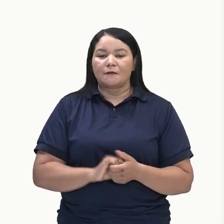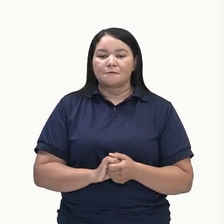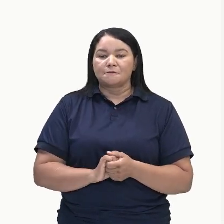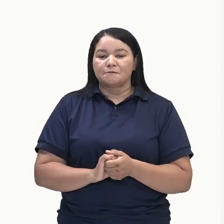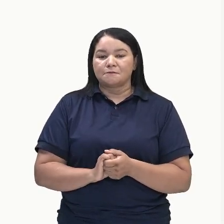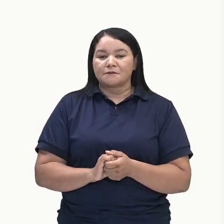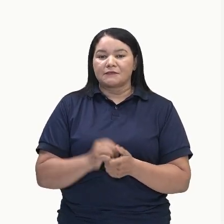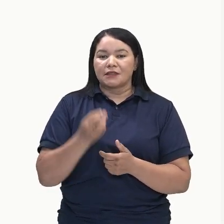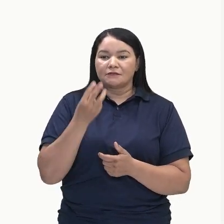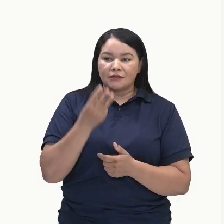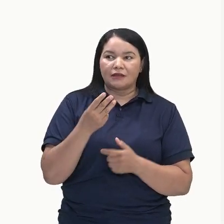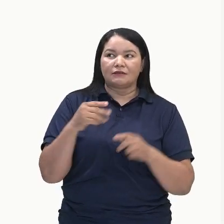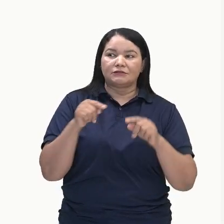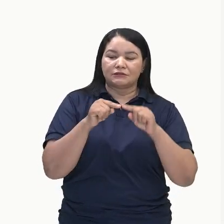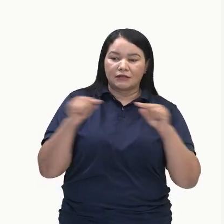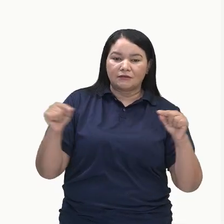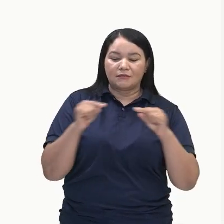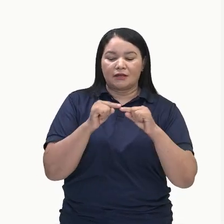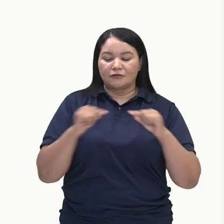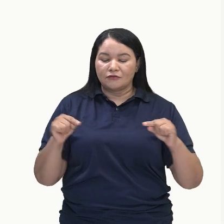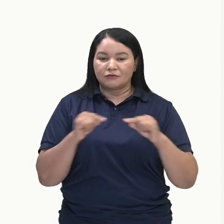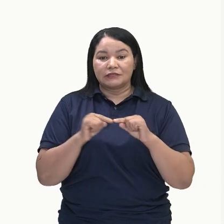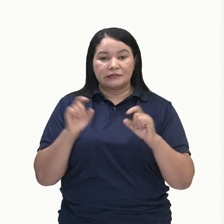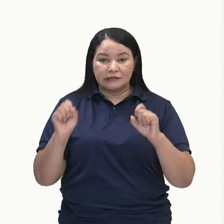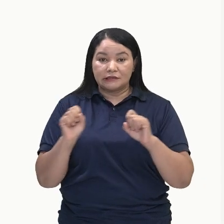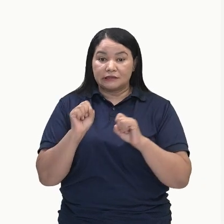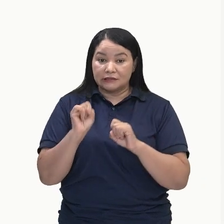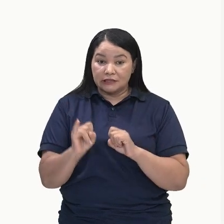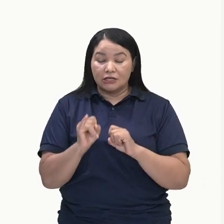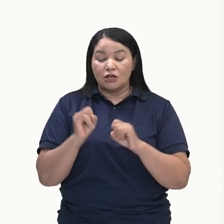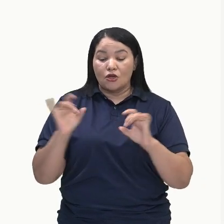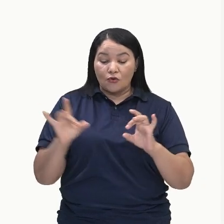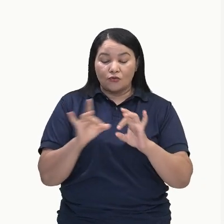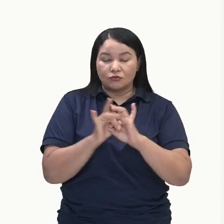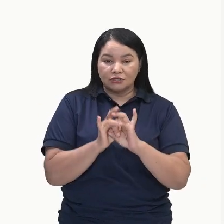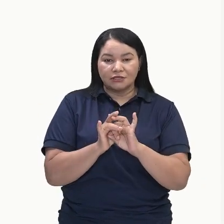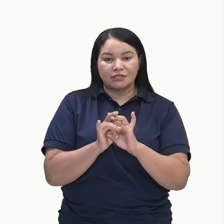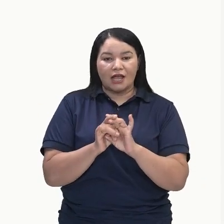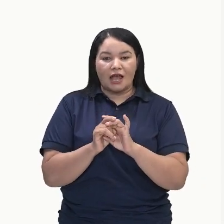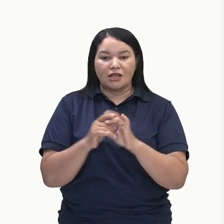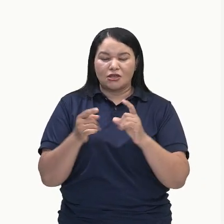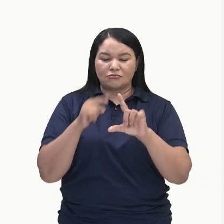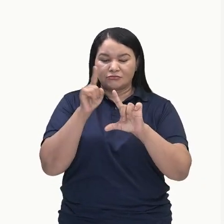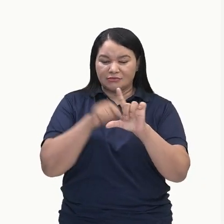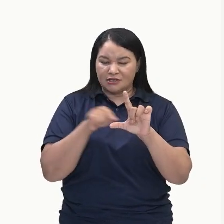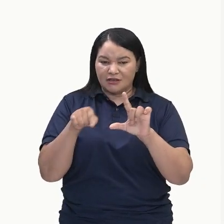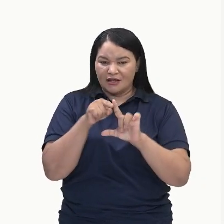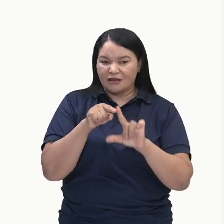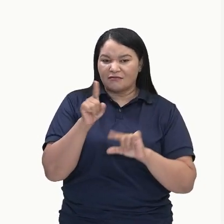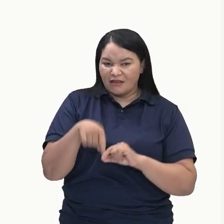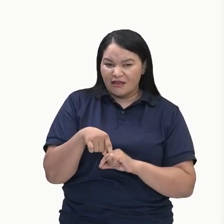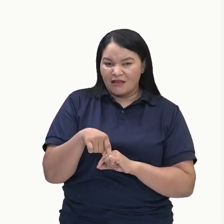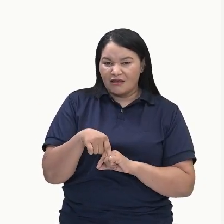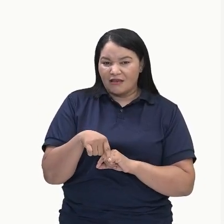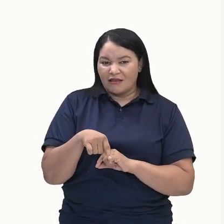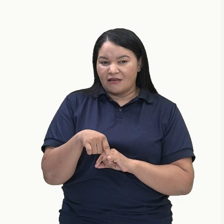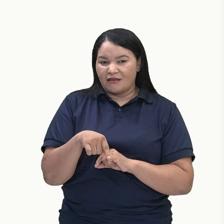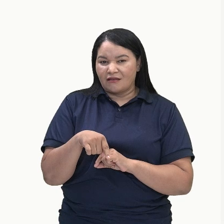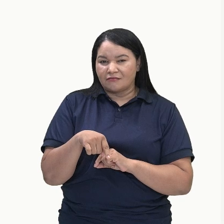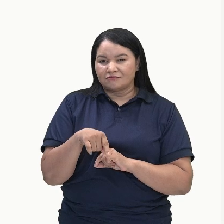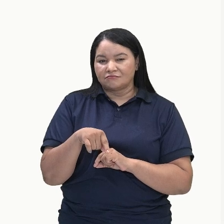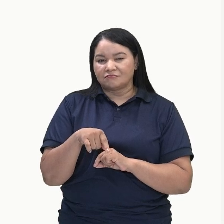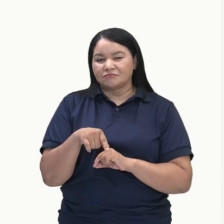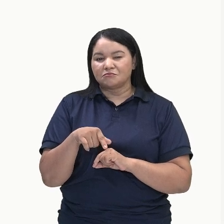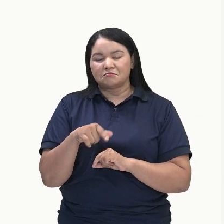3 segmentos, eu posso dizer que se eu unir esses 3 segmentos ele vai formar um triângulo? A figura que eles formarem vai ser